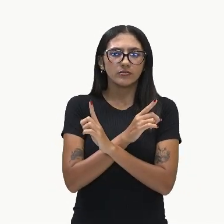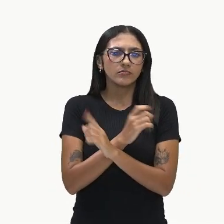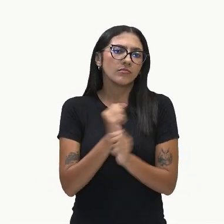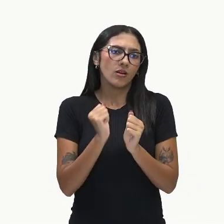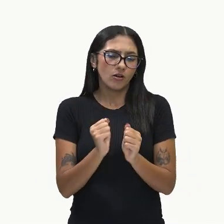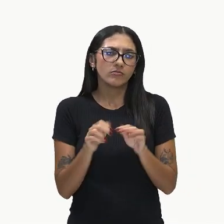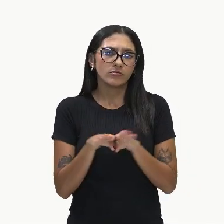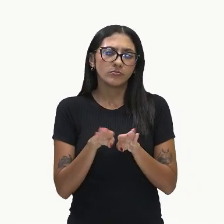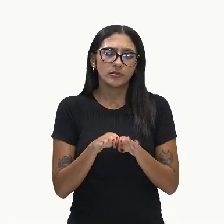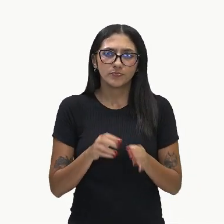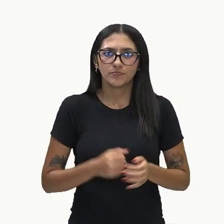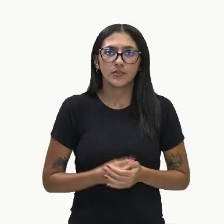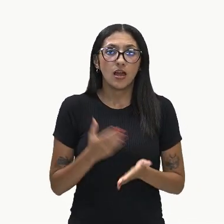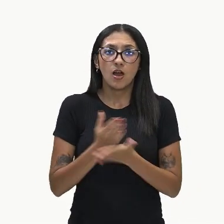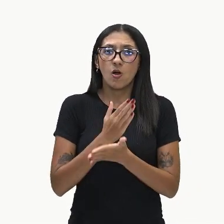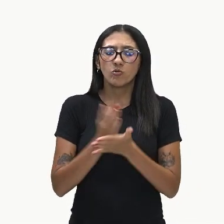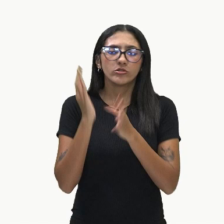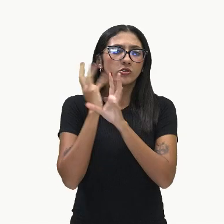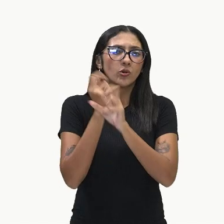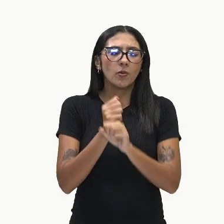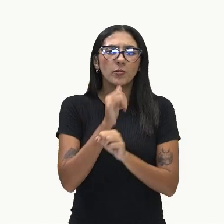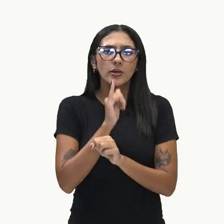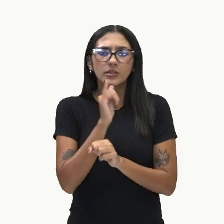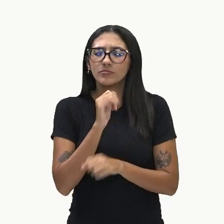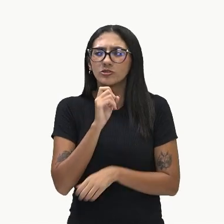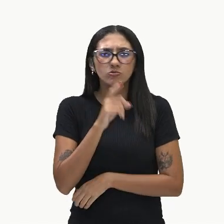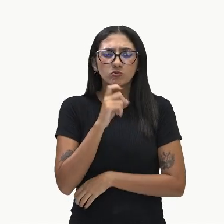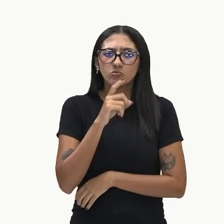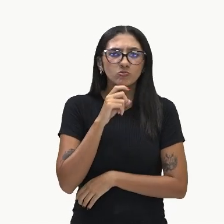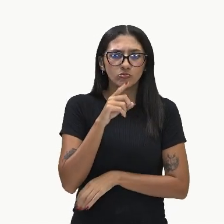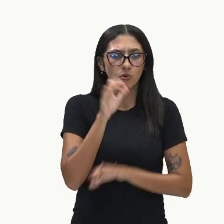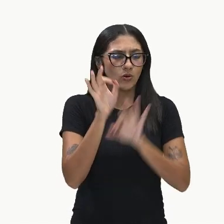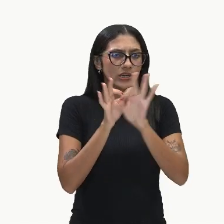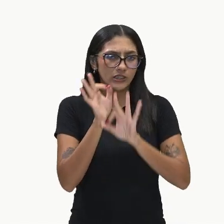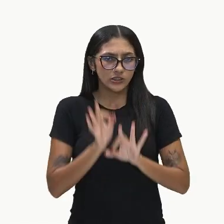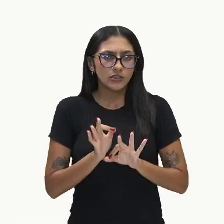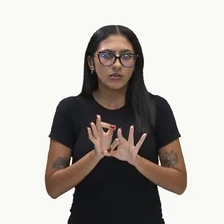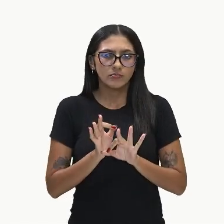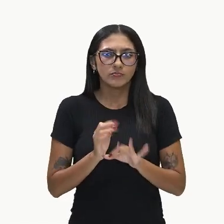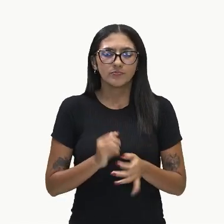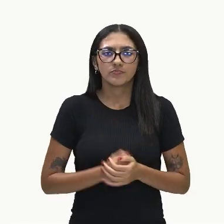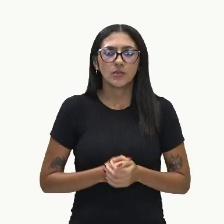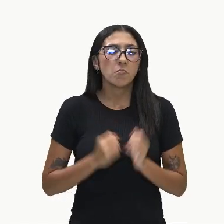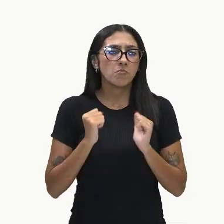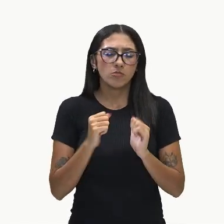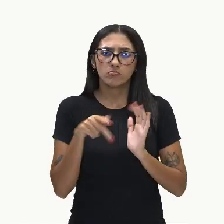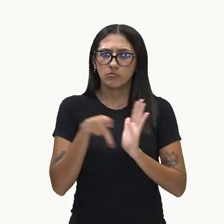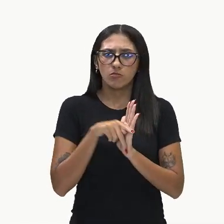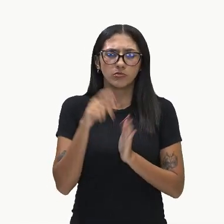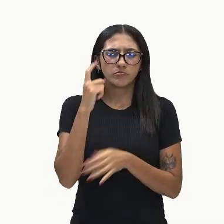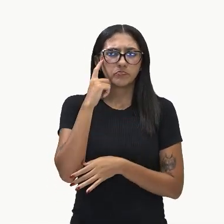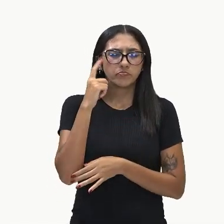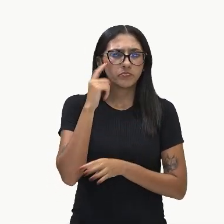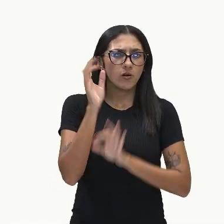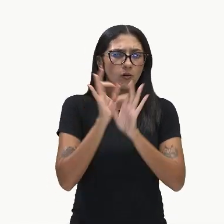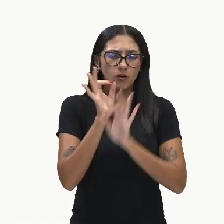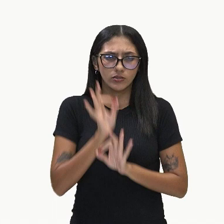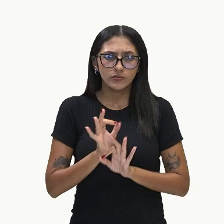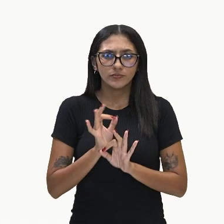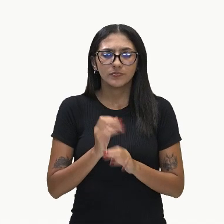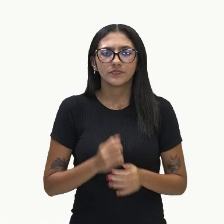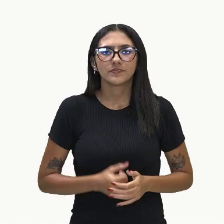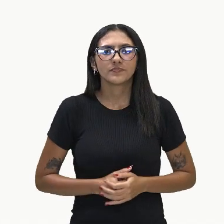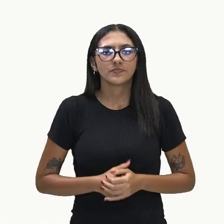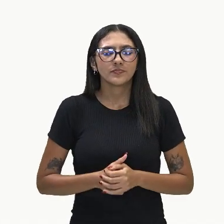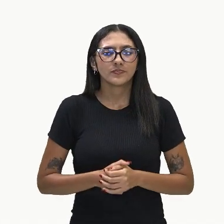alguns cálculos que a gente não consegue fazer assim, né? Tão fácil mentalmente. Como assim?